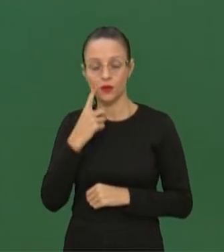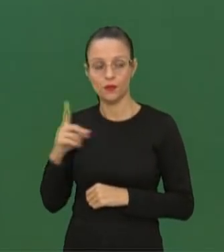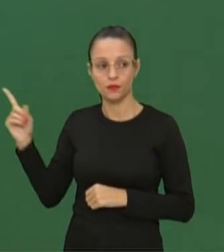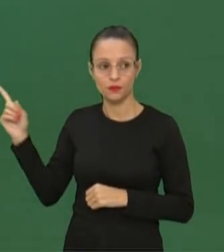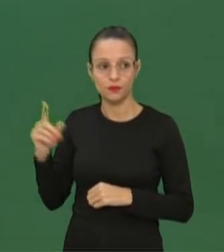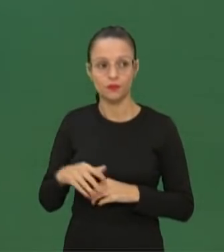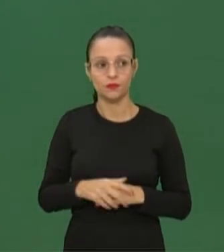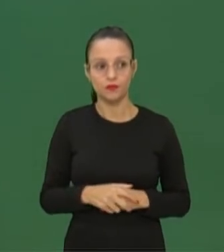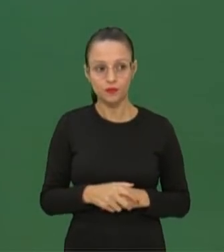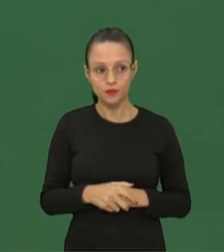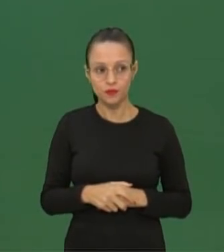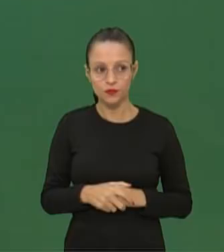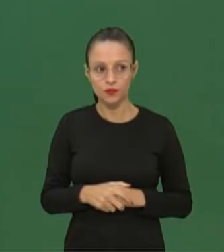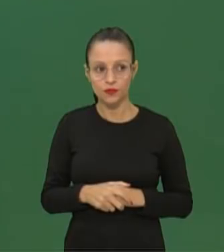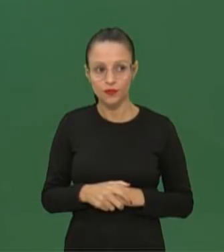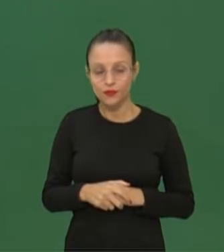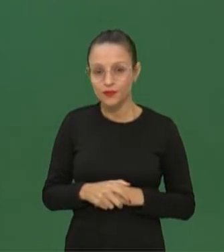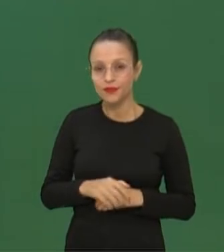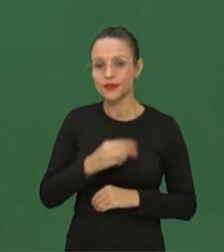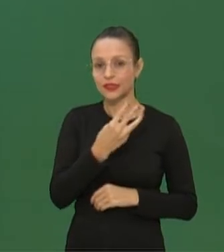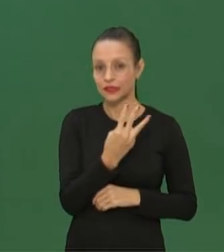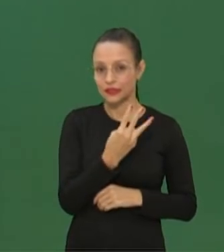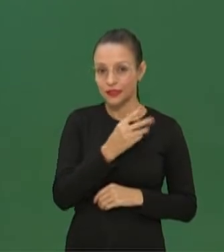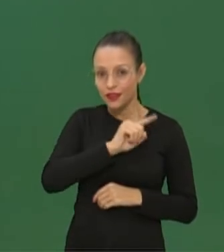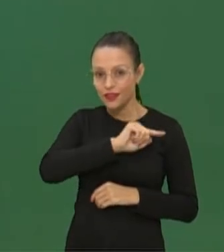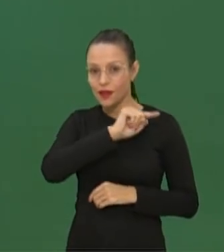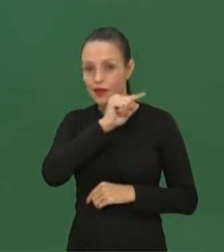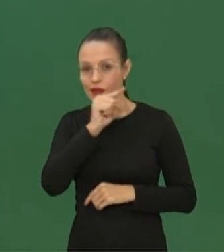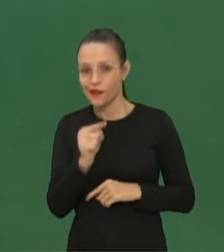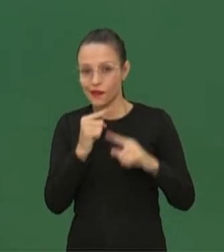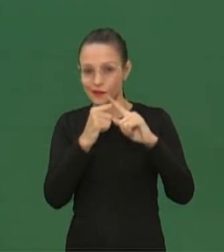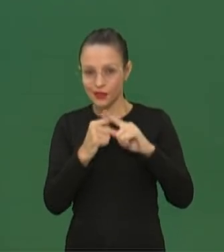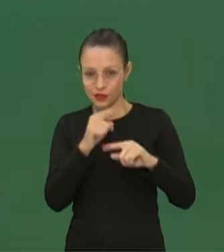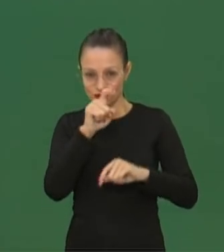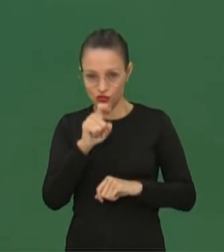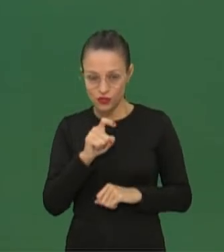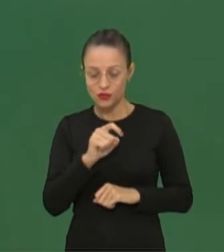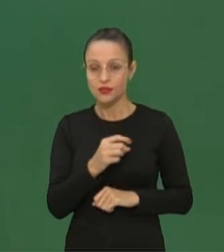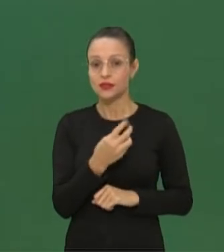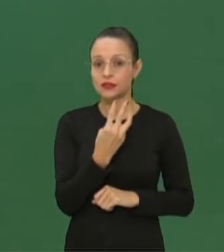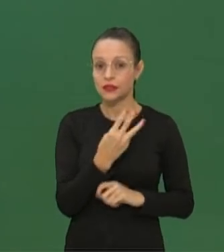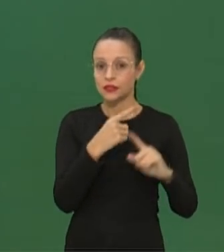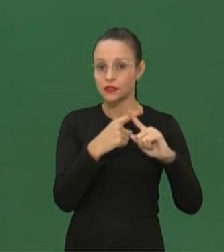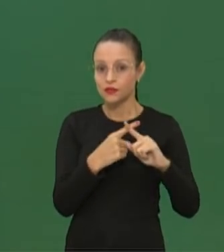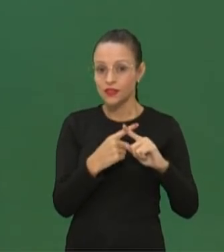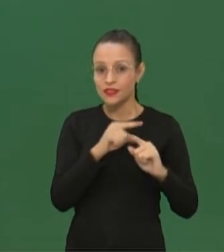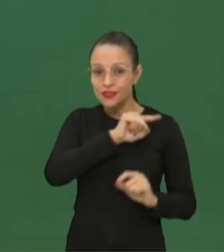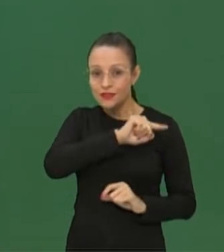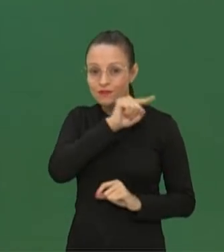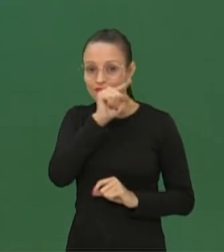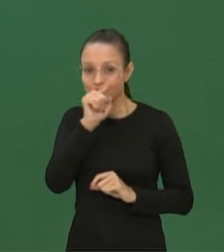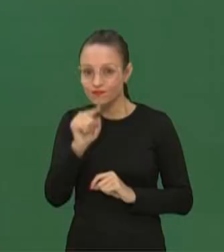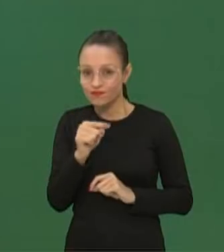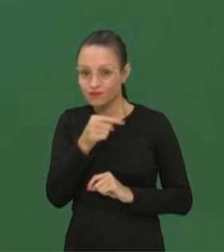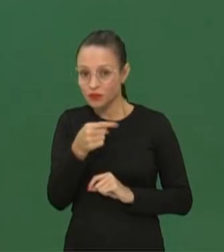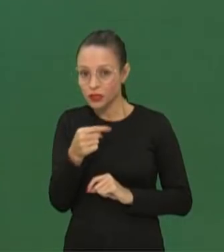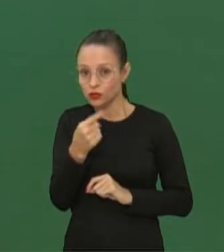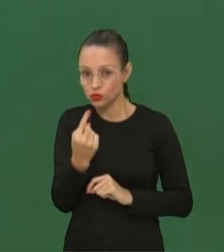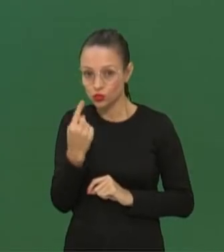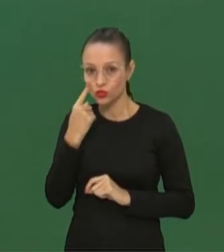olhada. 3 vezes o x, 3x. 3 vezes o menos 1, menos